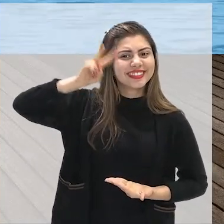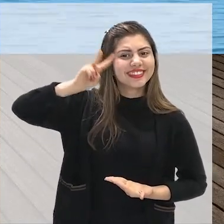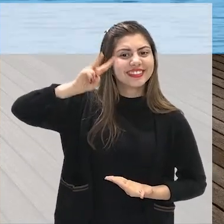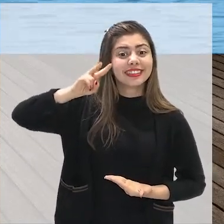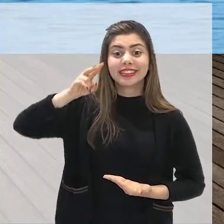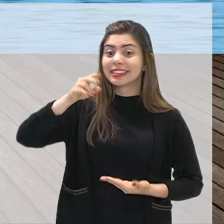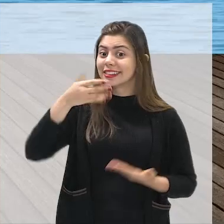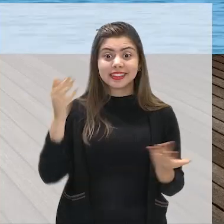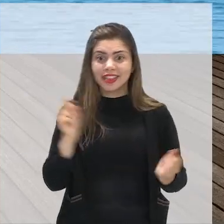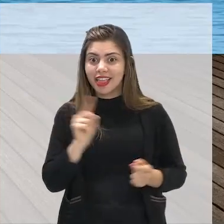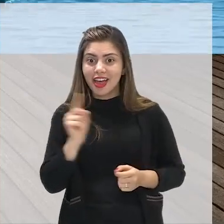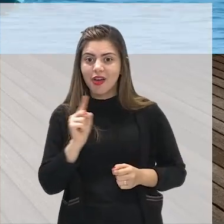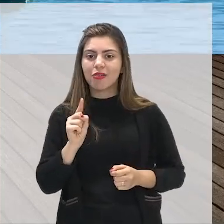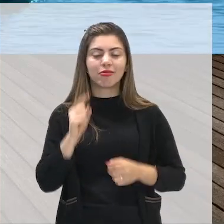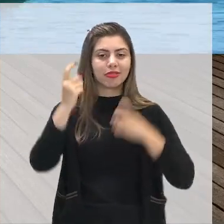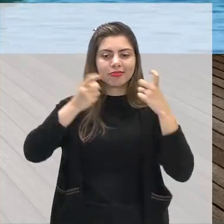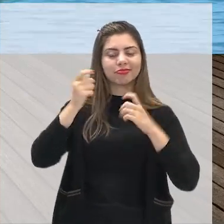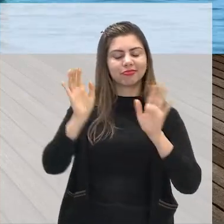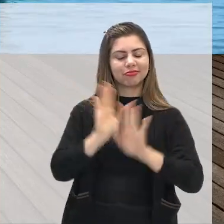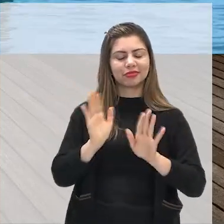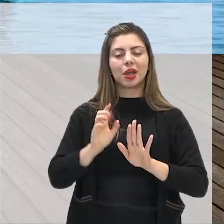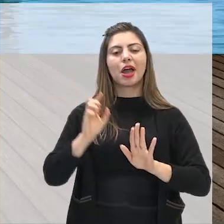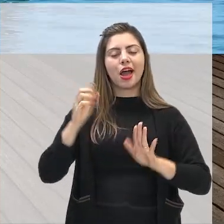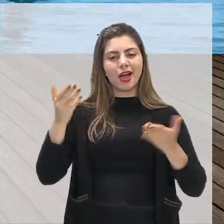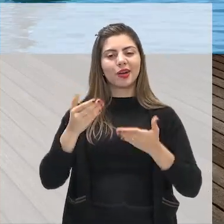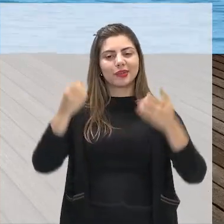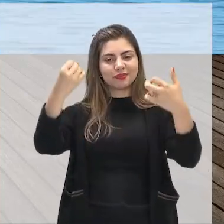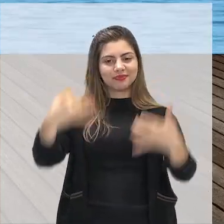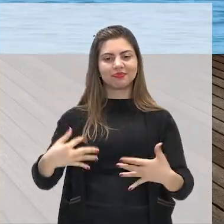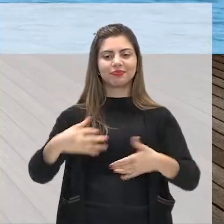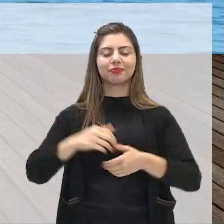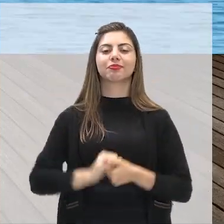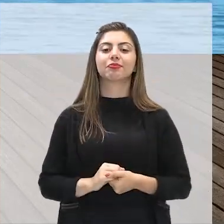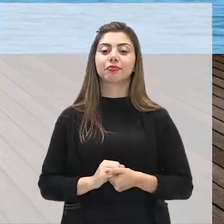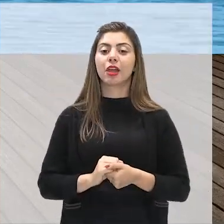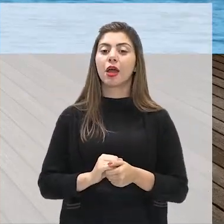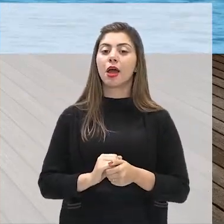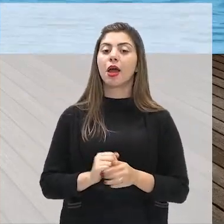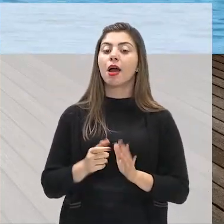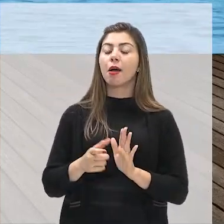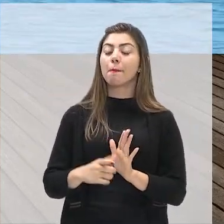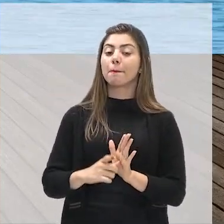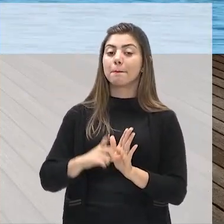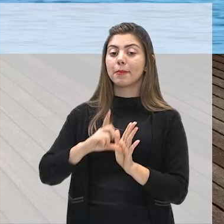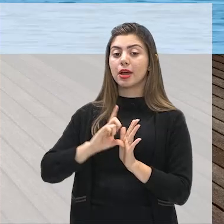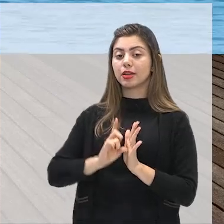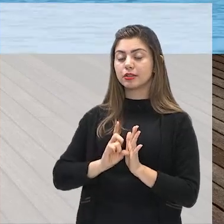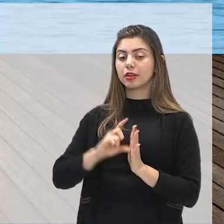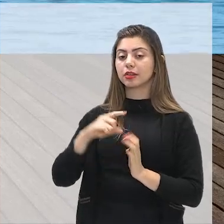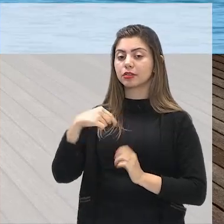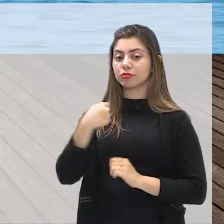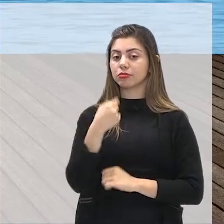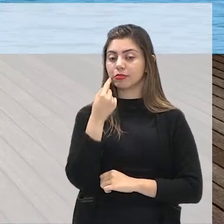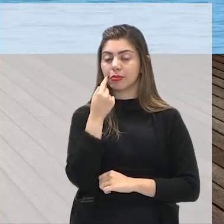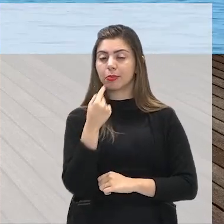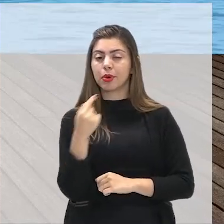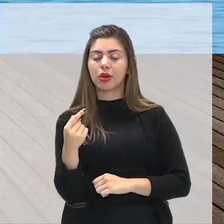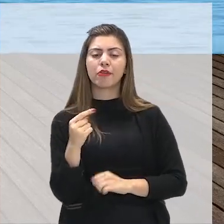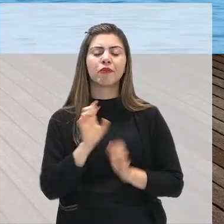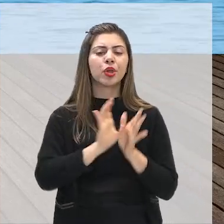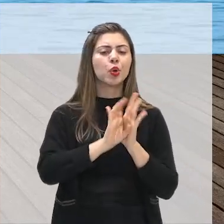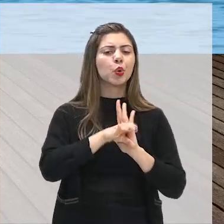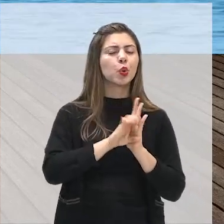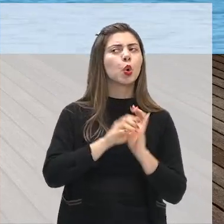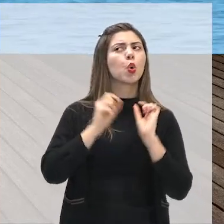não lembram, não se preocupem, porque nós iremos lembrar. Mas antes disso, vamos revisar aí o conceito